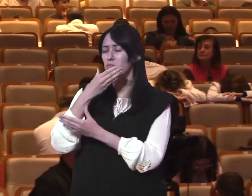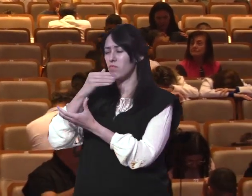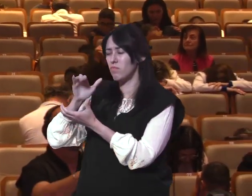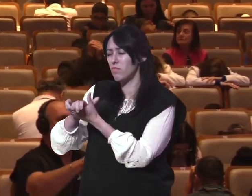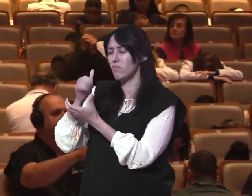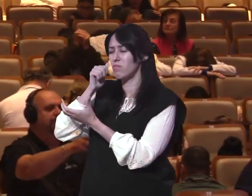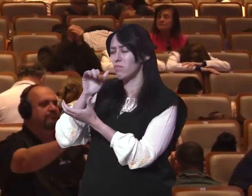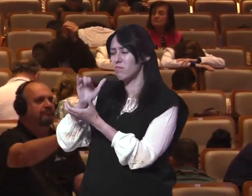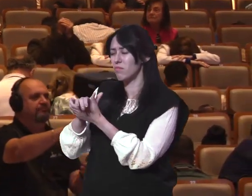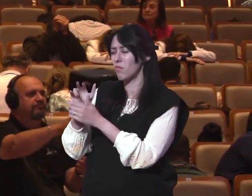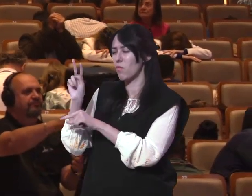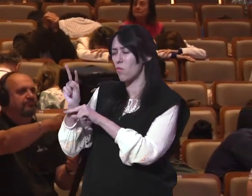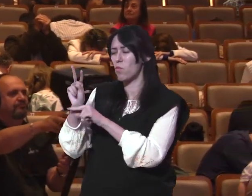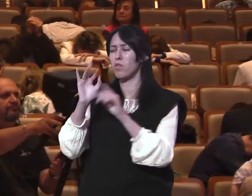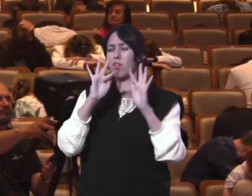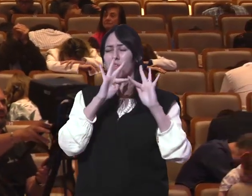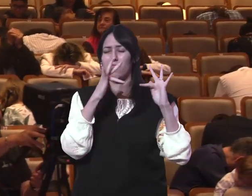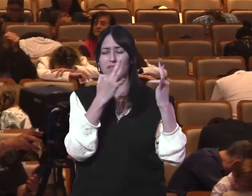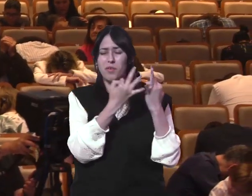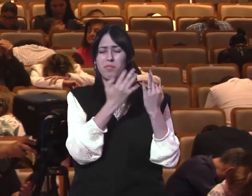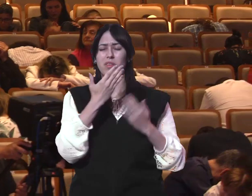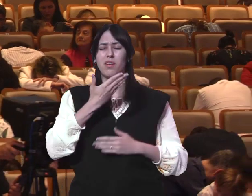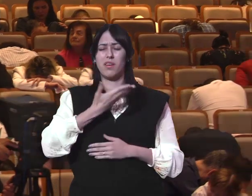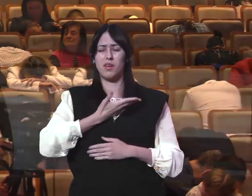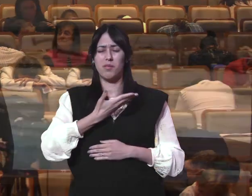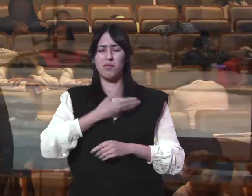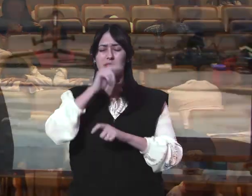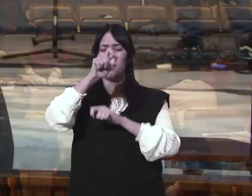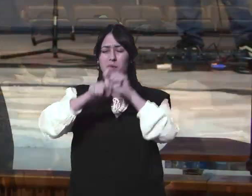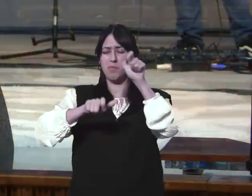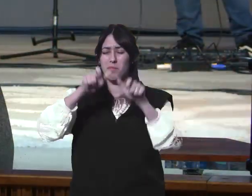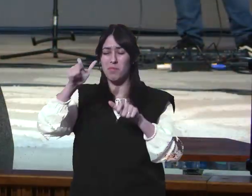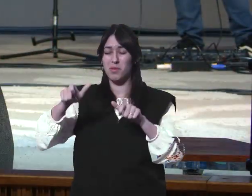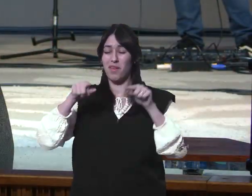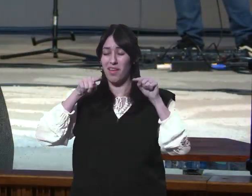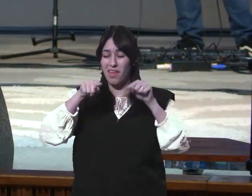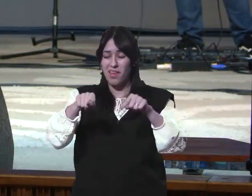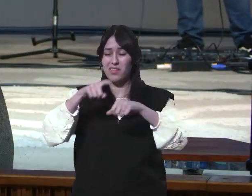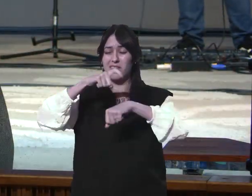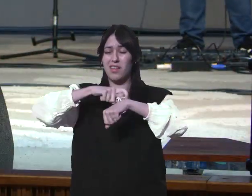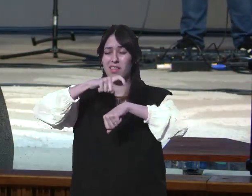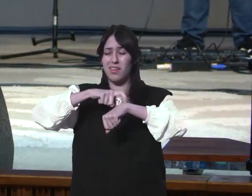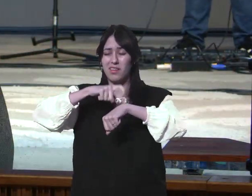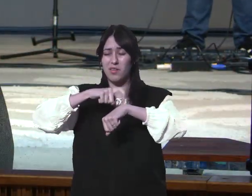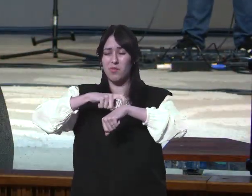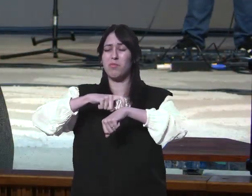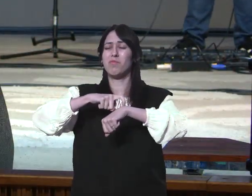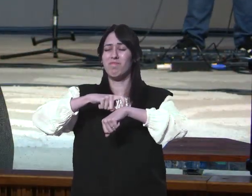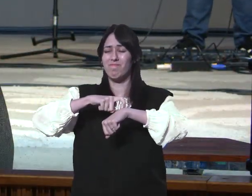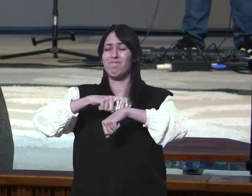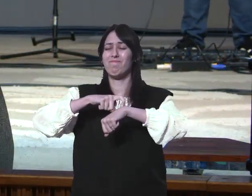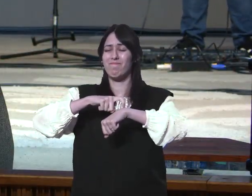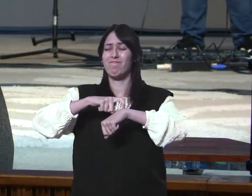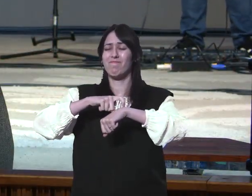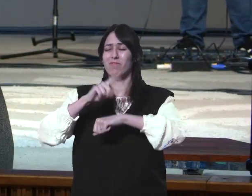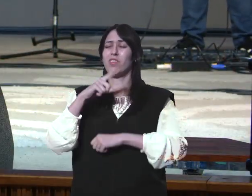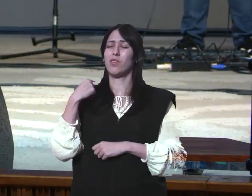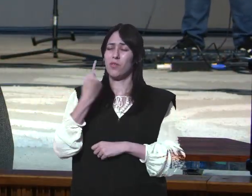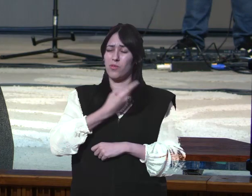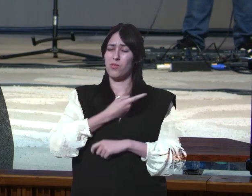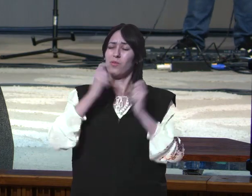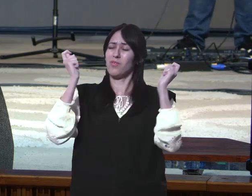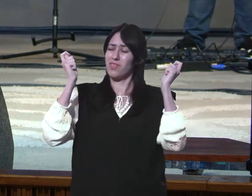nossos familiares, para os nossos amigos, esse tempo é um tempo que nós podemos